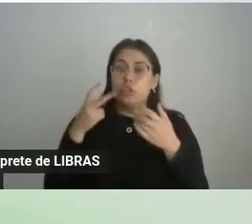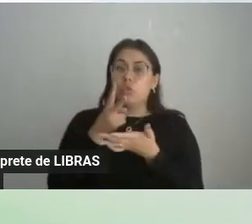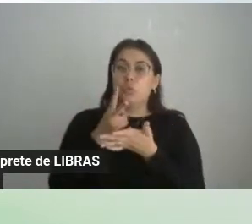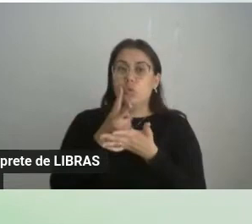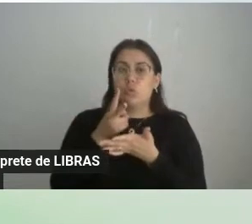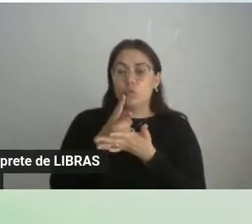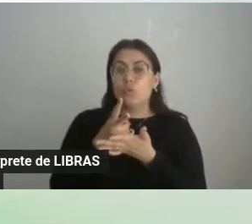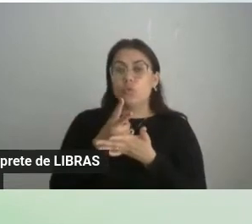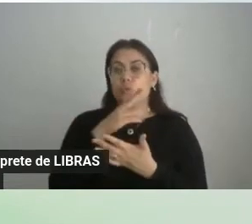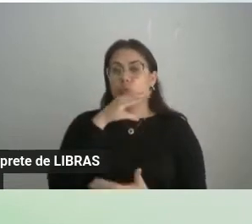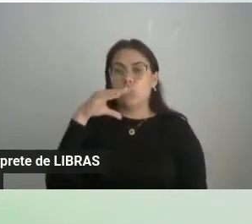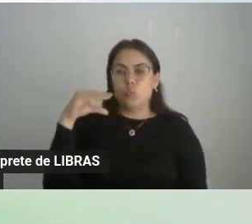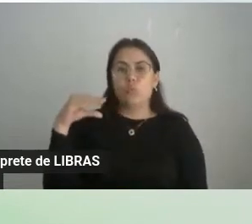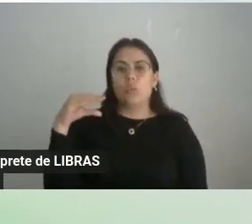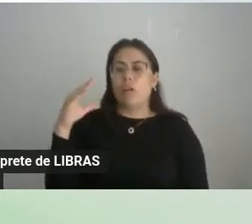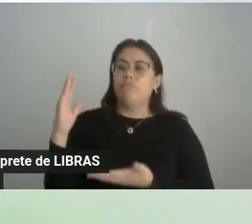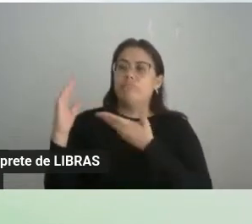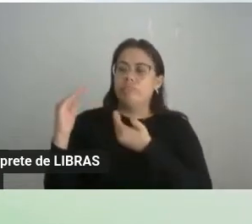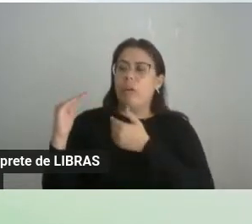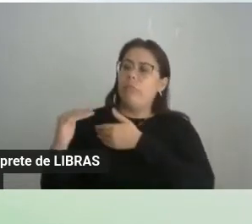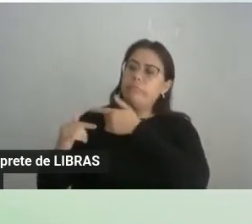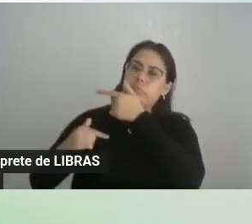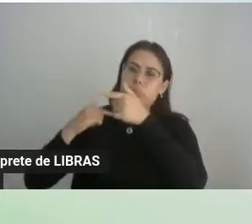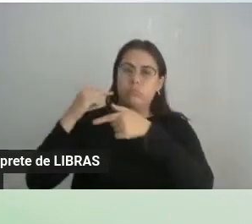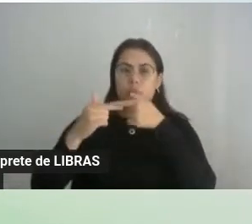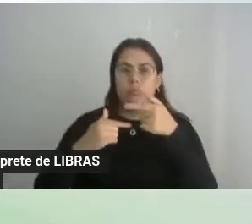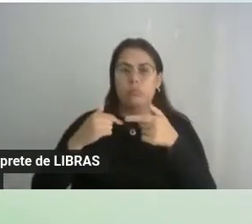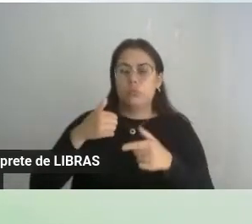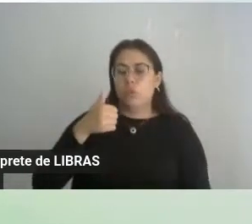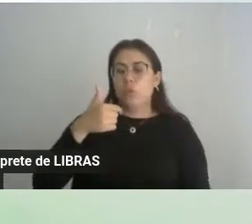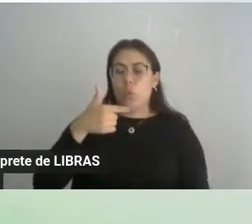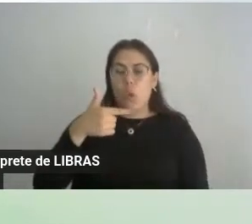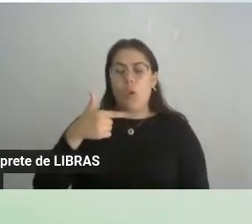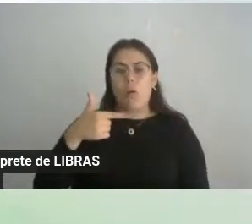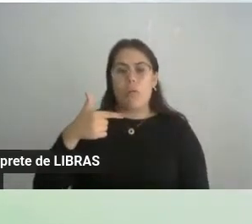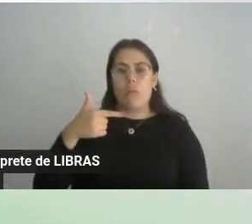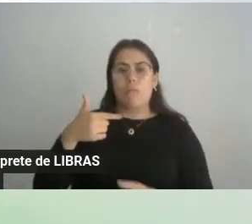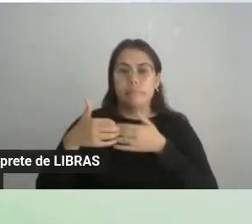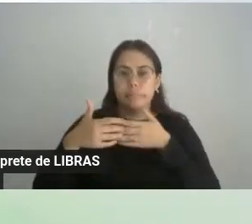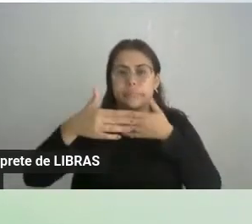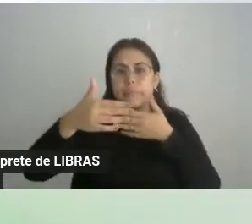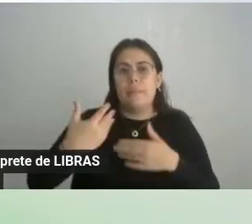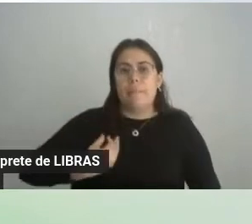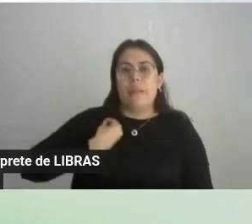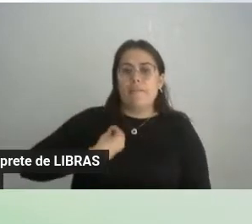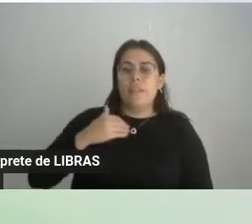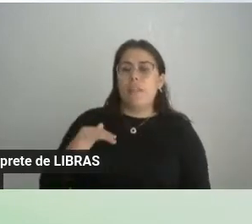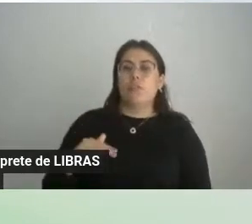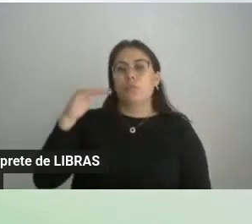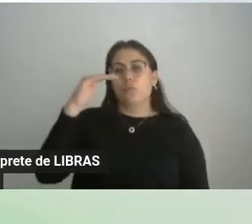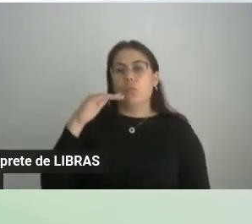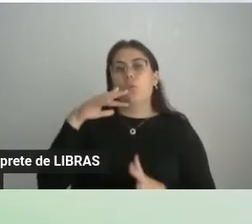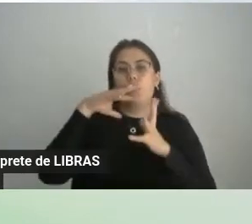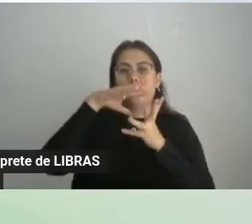a próxima fase da educação aí, dos 12 para frente, e depois para a vida adulta, seria o mundo ideal. E